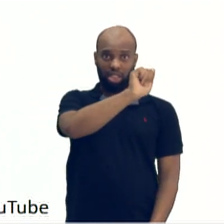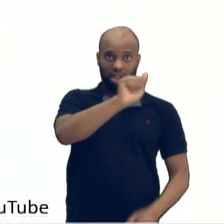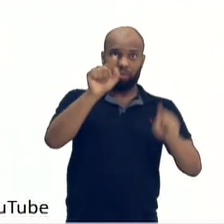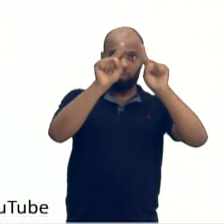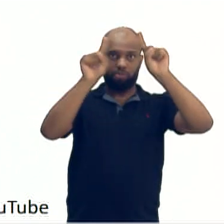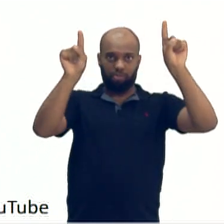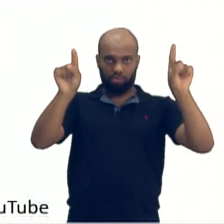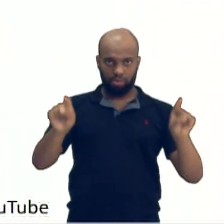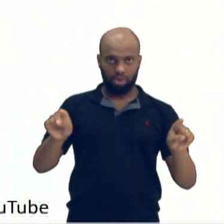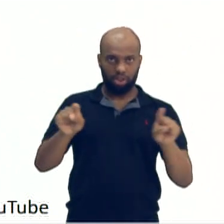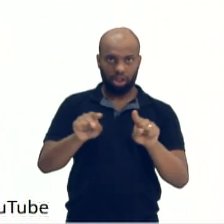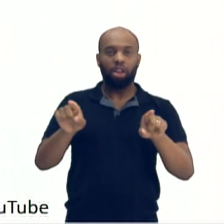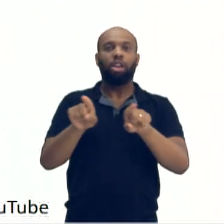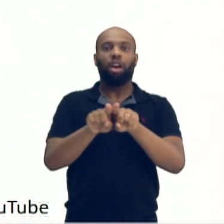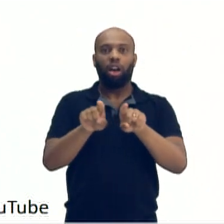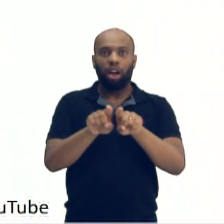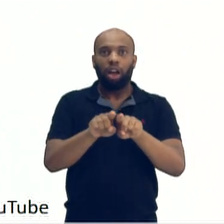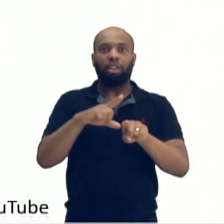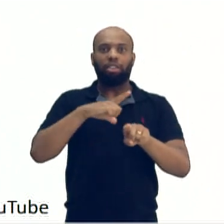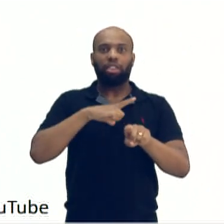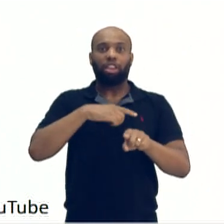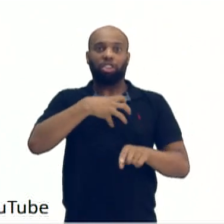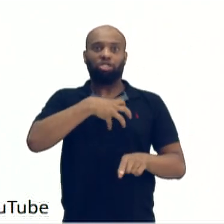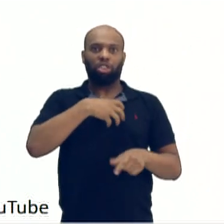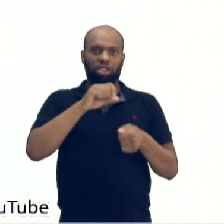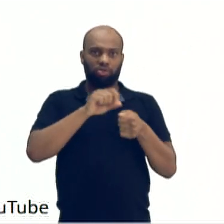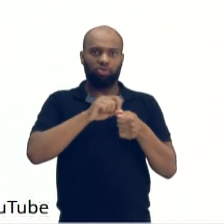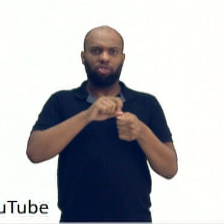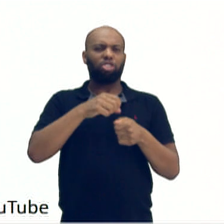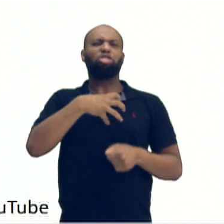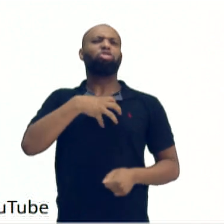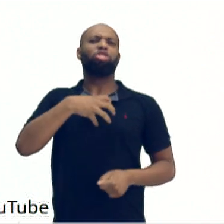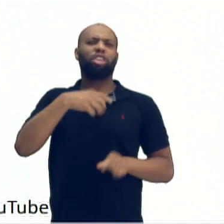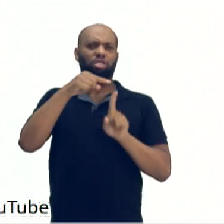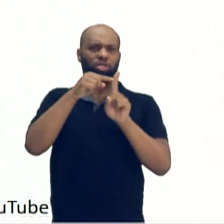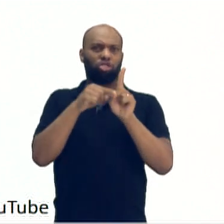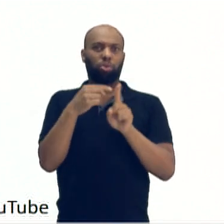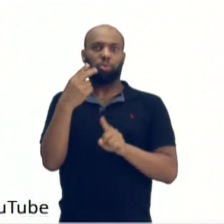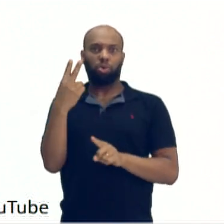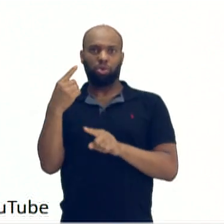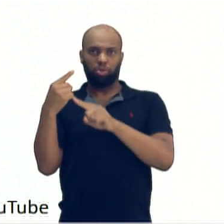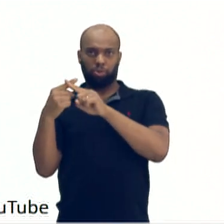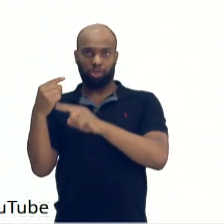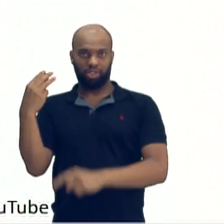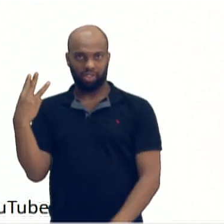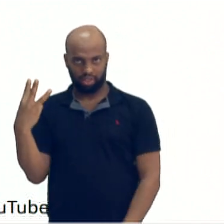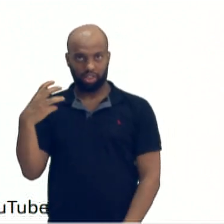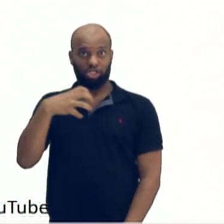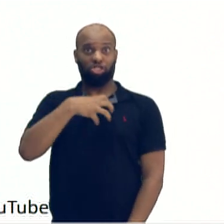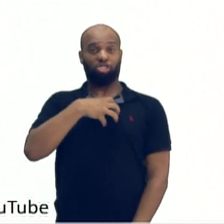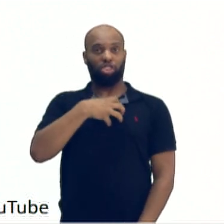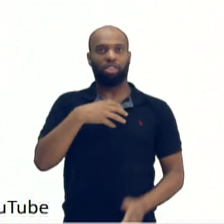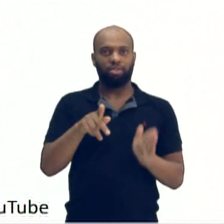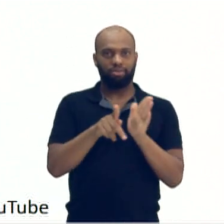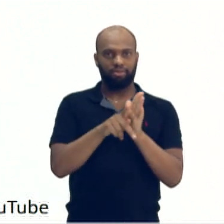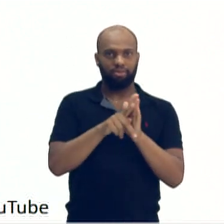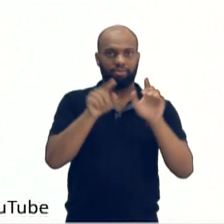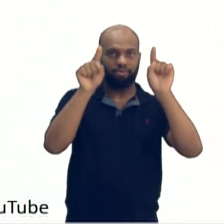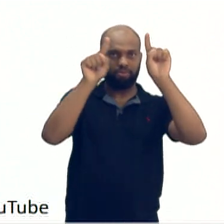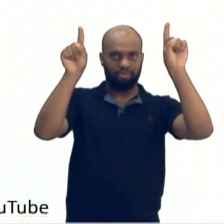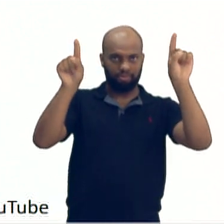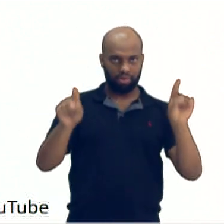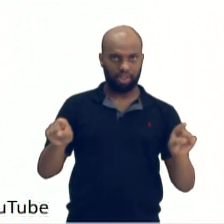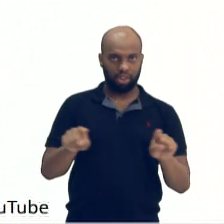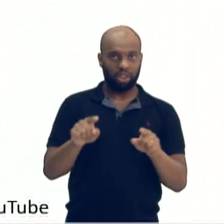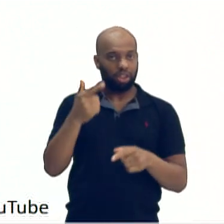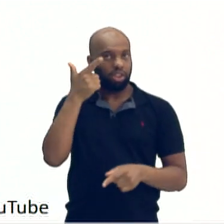essa matriz vai ser formada, tá certo? Ela é uma matriz 2 por 3, né? Essa é a ordem da minha matriz e que para formar